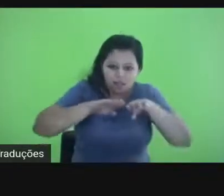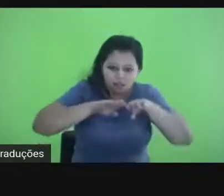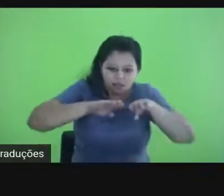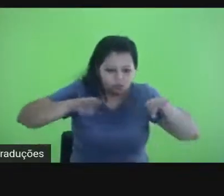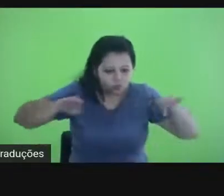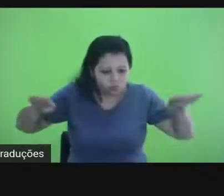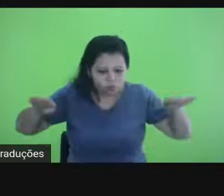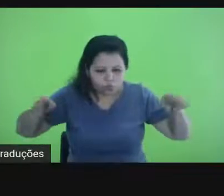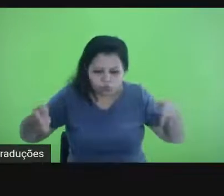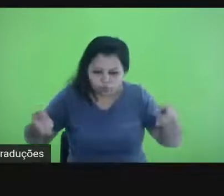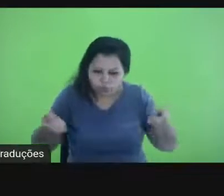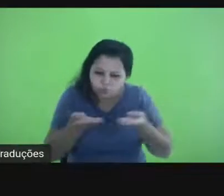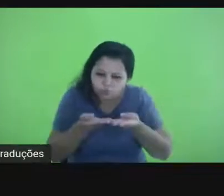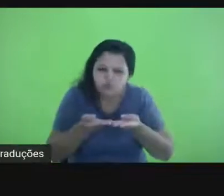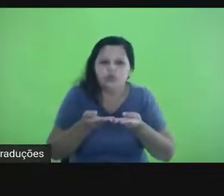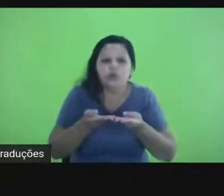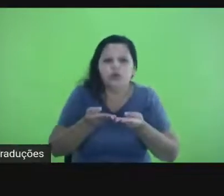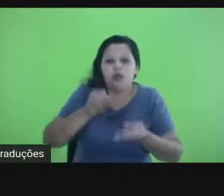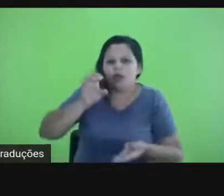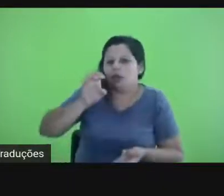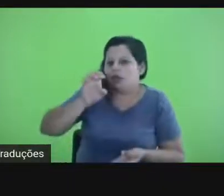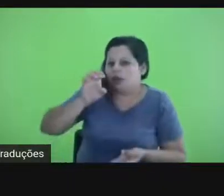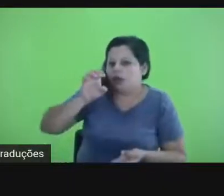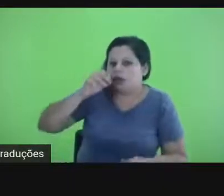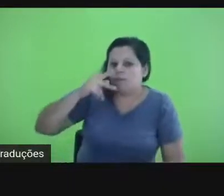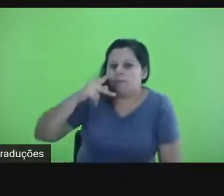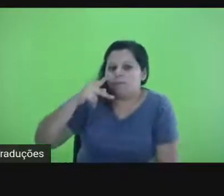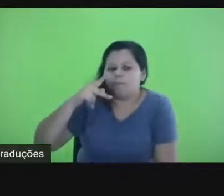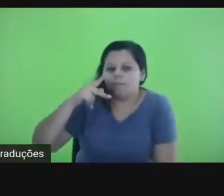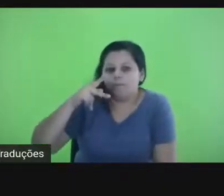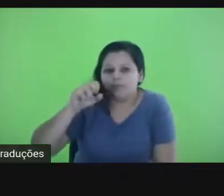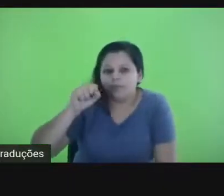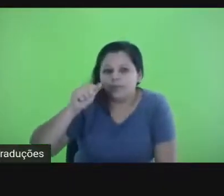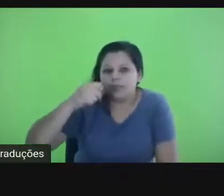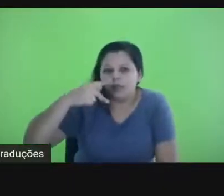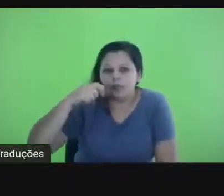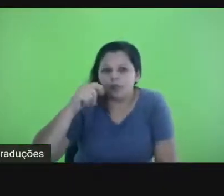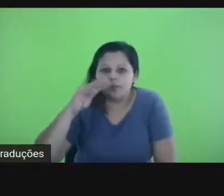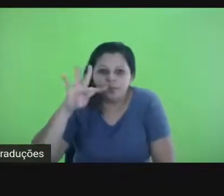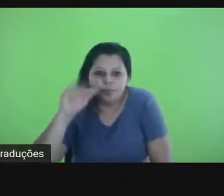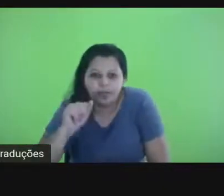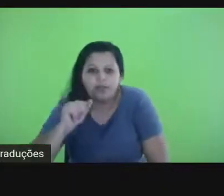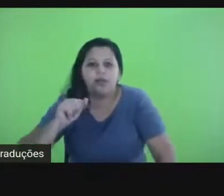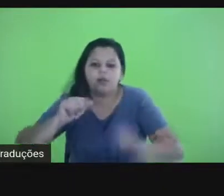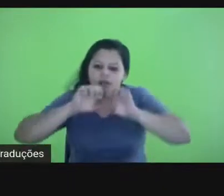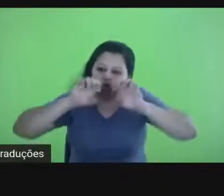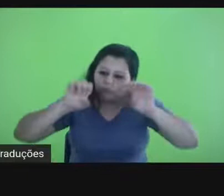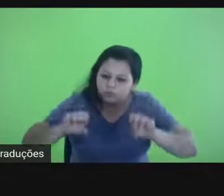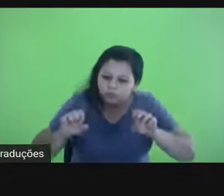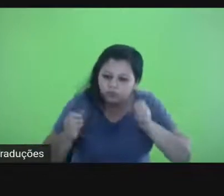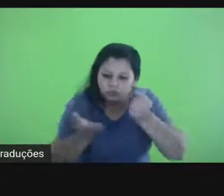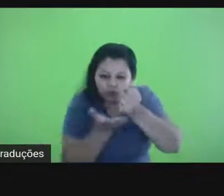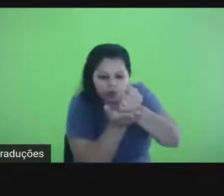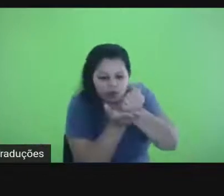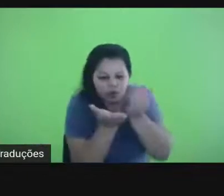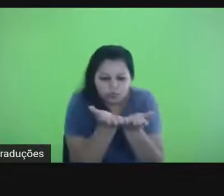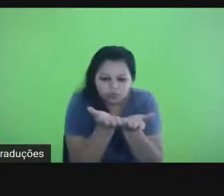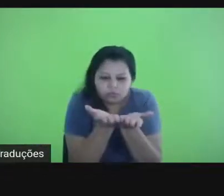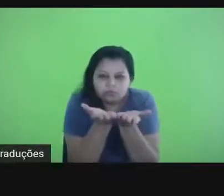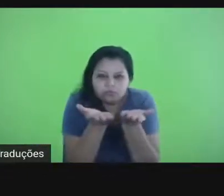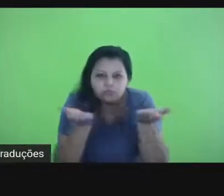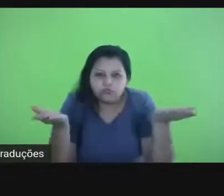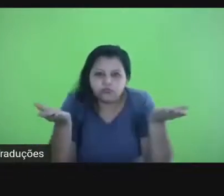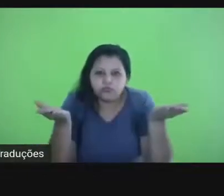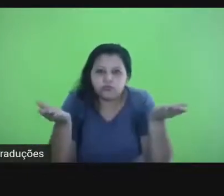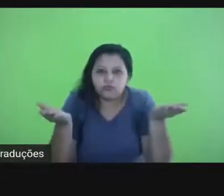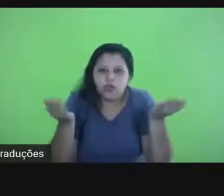as vigas, os pilares. Isso é a estrutura de toda e qualquer edificação, né? E quando a gente fala, pensando na sociedade como uma grande